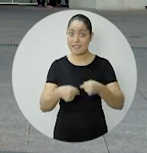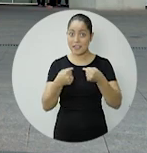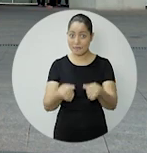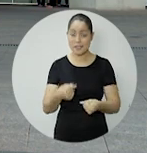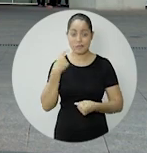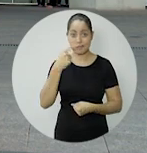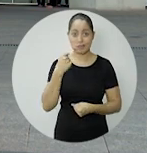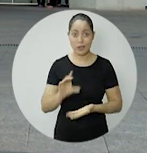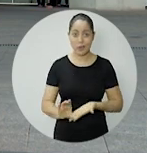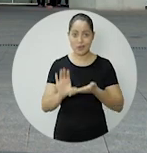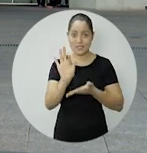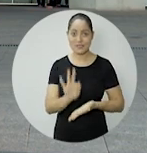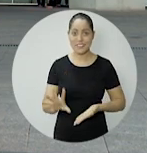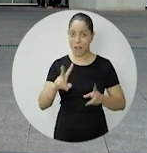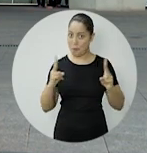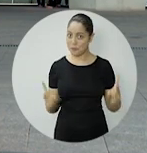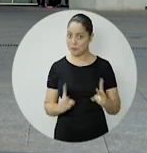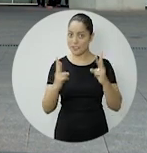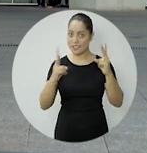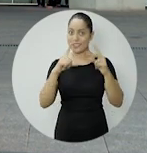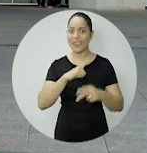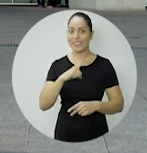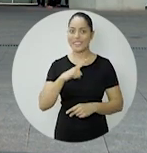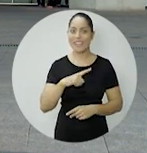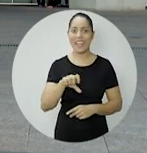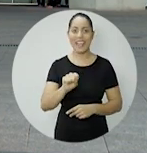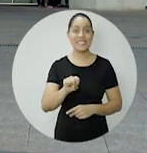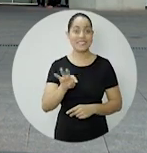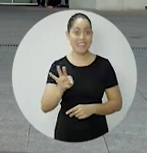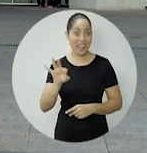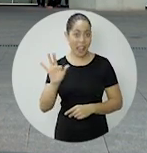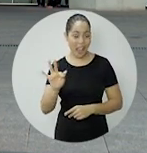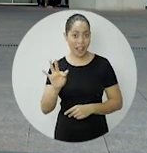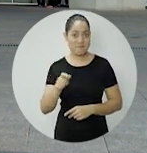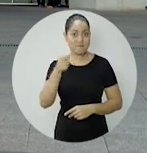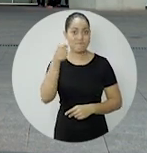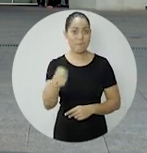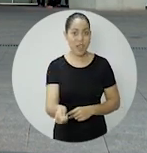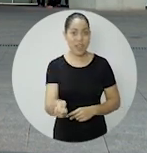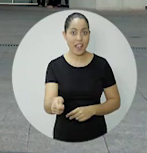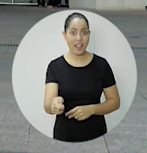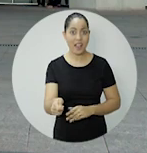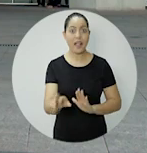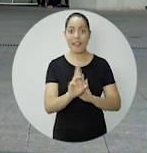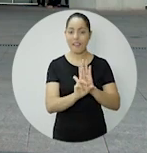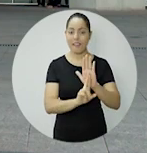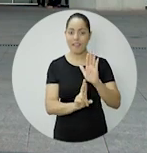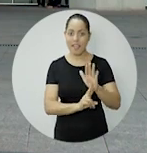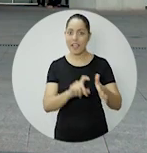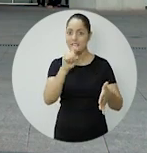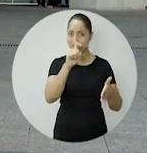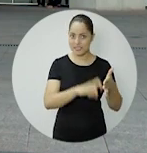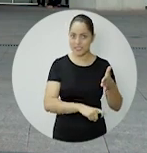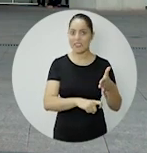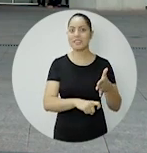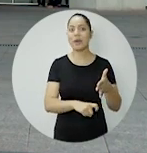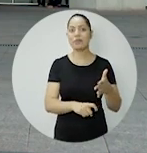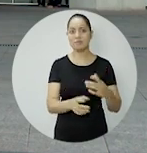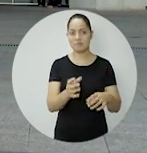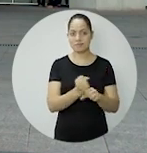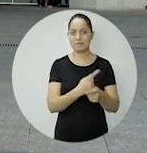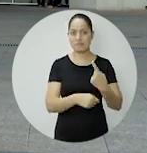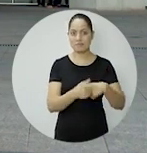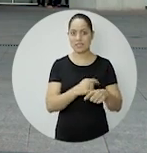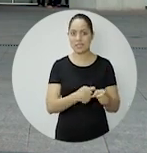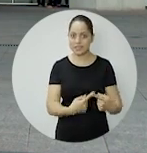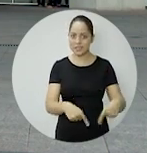da advocacia, o Conselho Federal saiu vitorioso após decisão do Supremo Tribunal Federal sobre o regime de tributação de